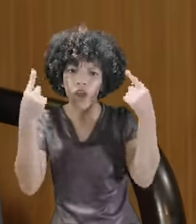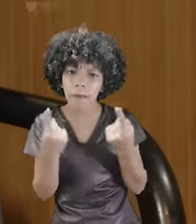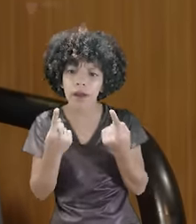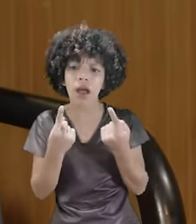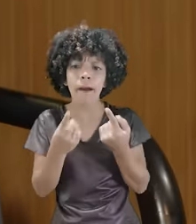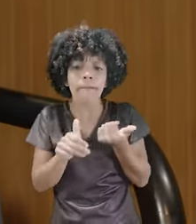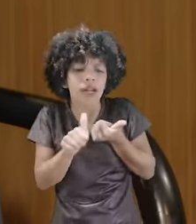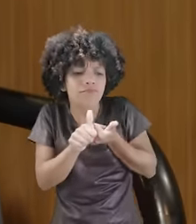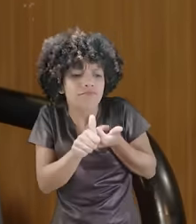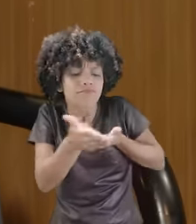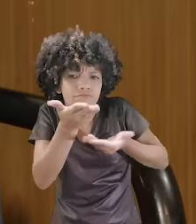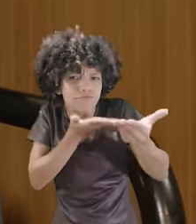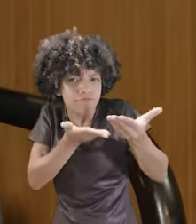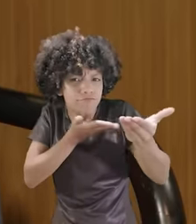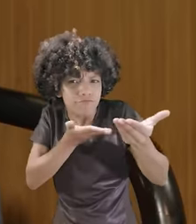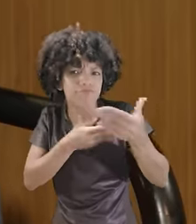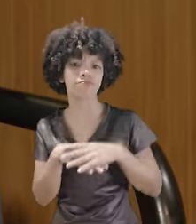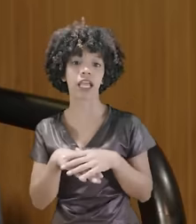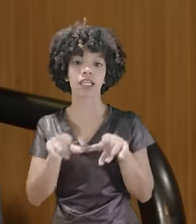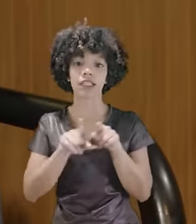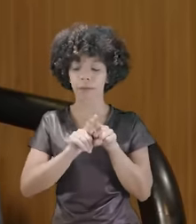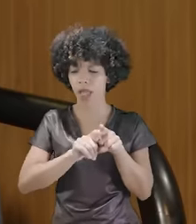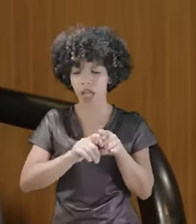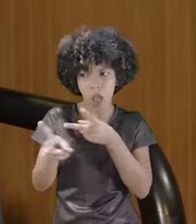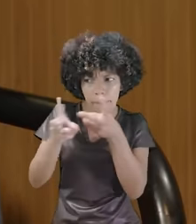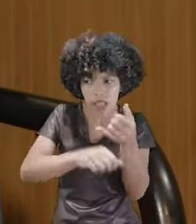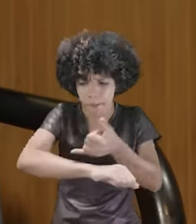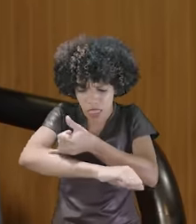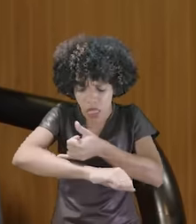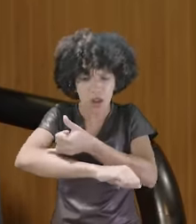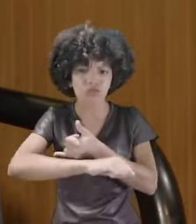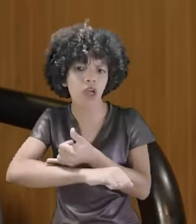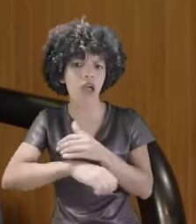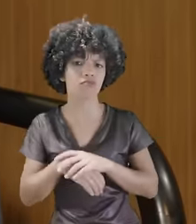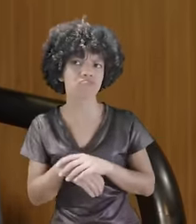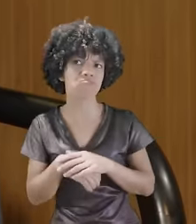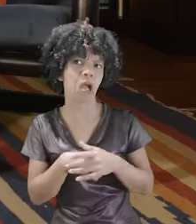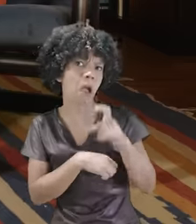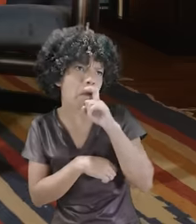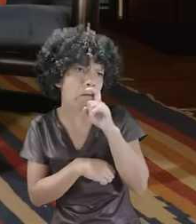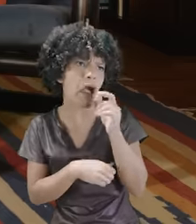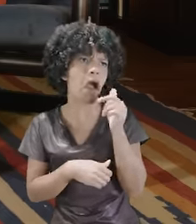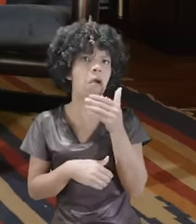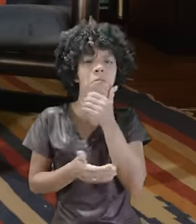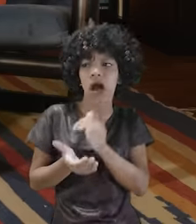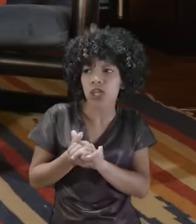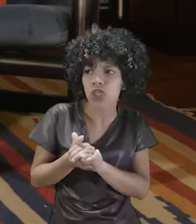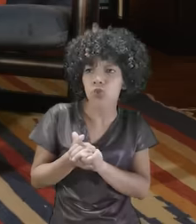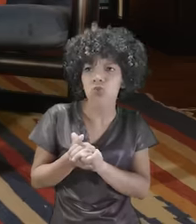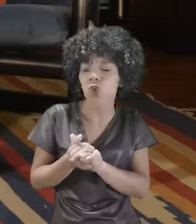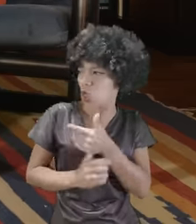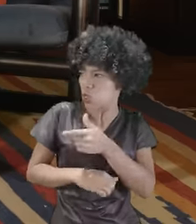ficar mais próximo dele eu pergunto do tatuagem cada fala do marido de um pai da família não têm